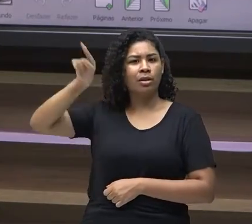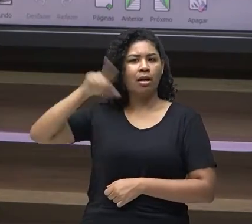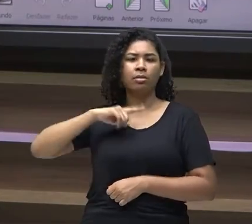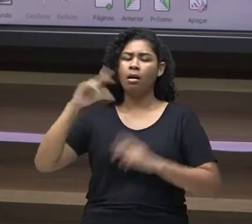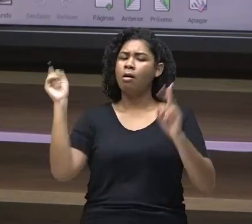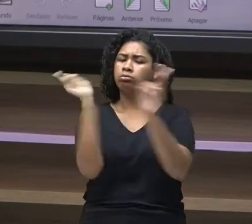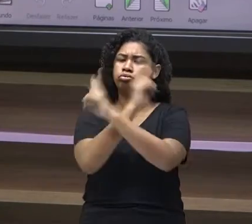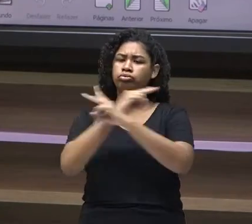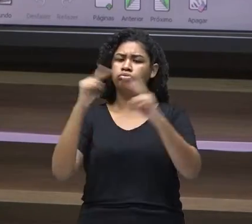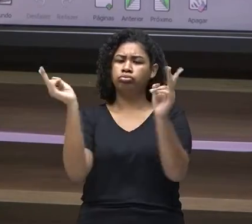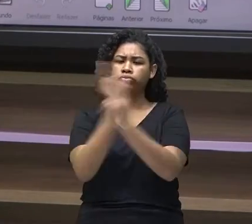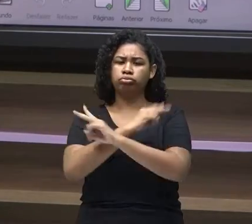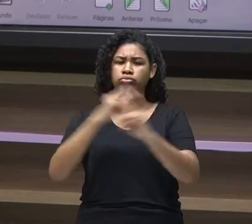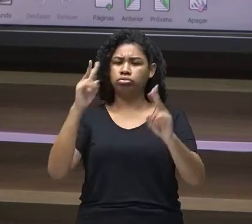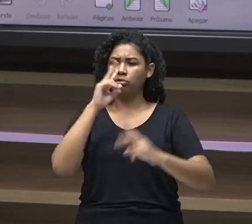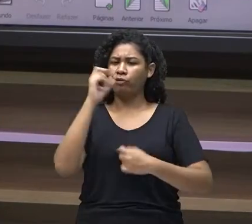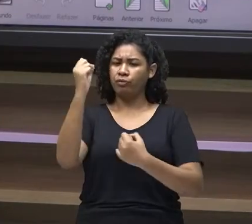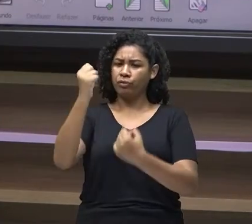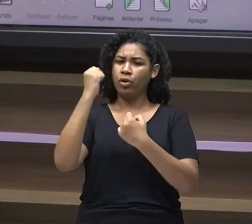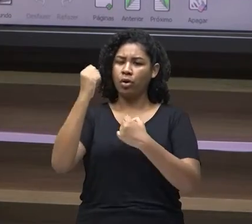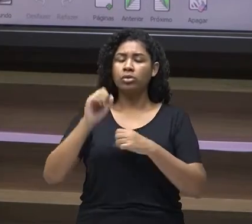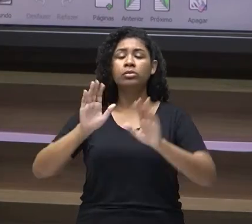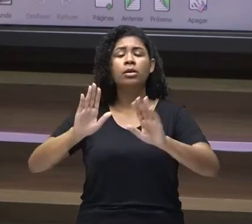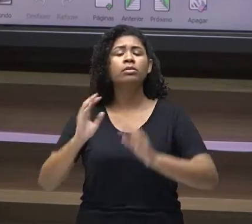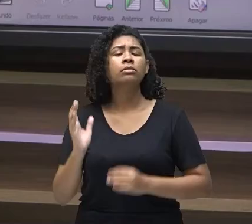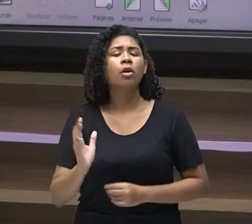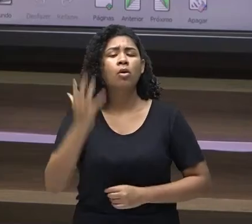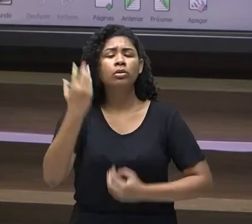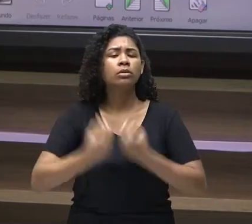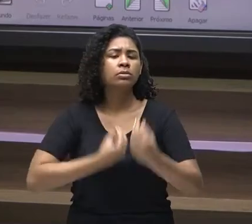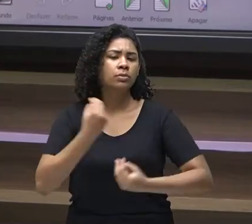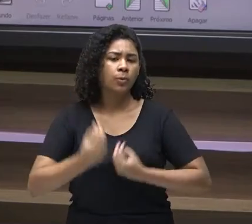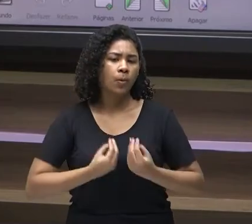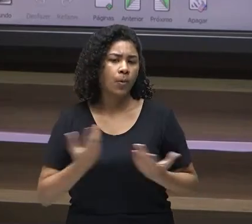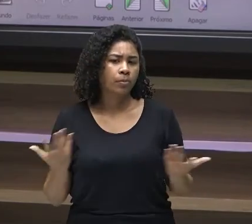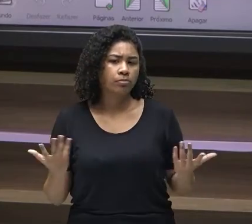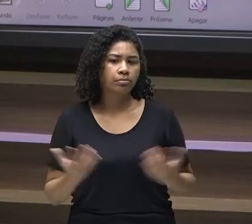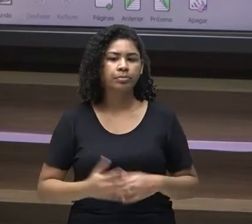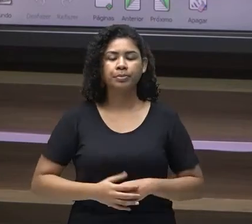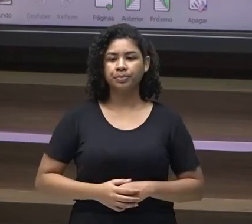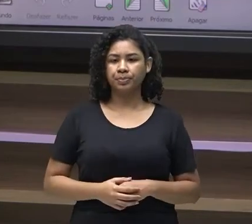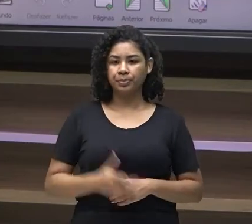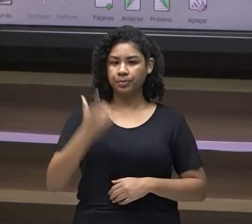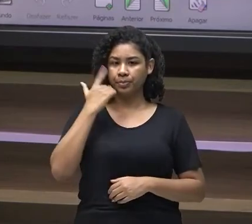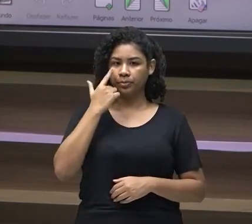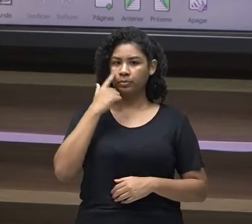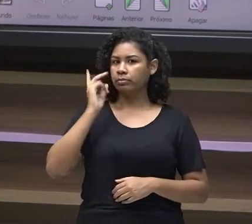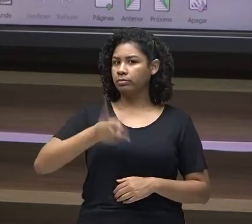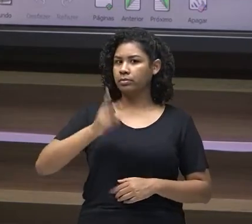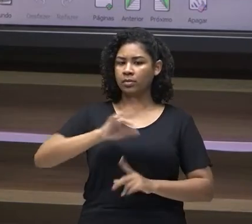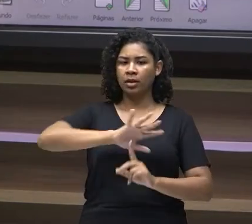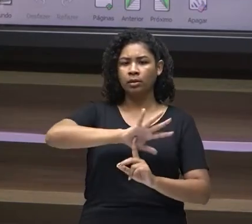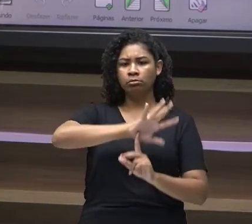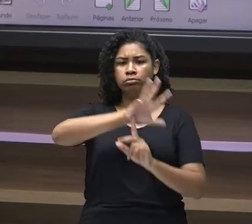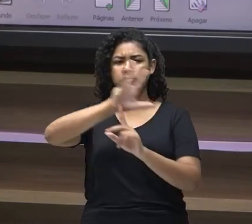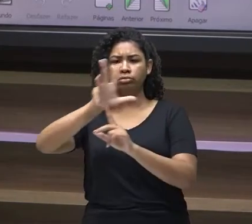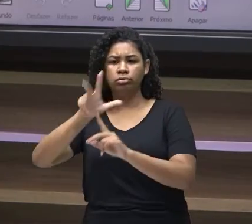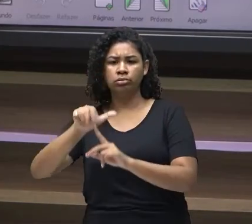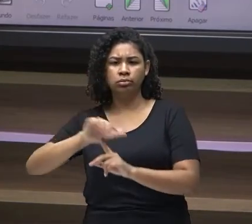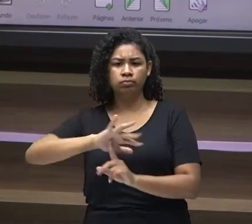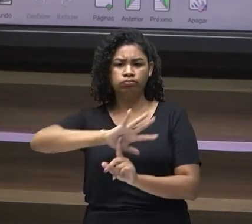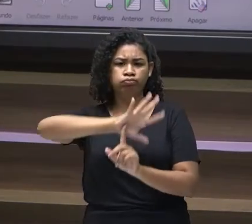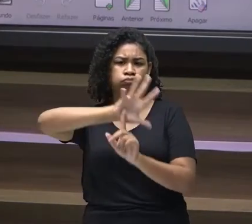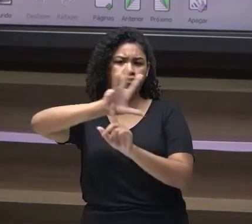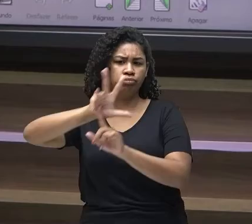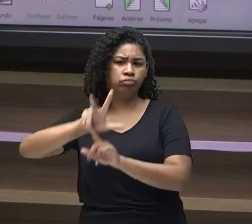vento, né? Então, o que acontece, né? Com o vento, que é o ar em movimento? Ela vai girar aquela hélice que